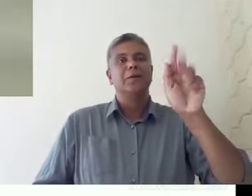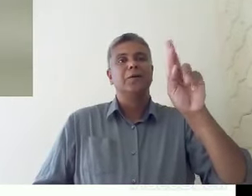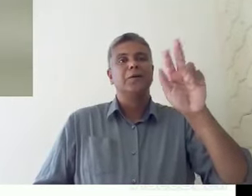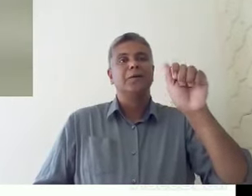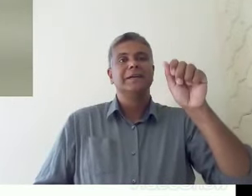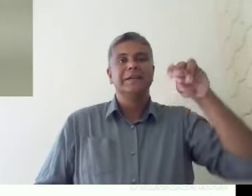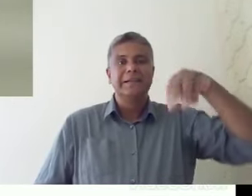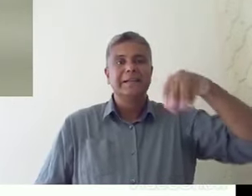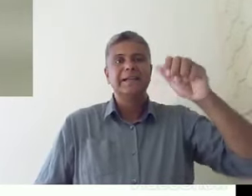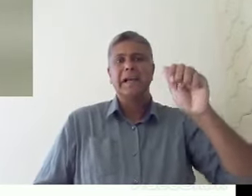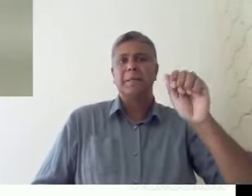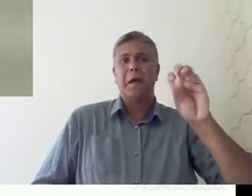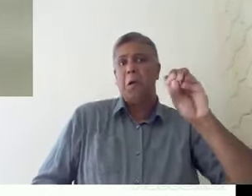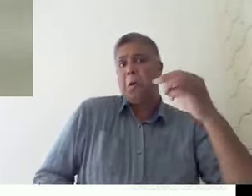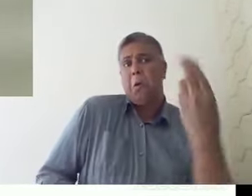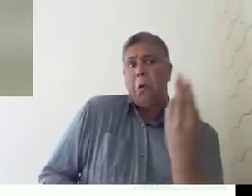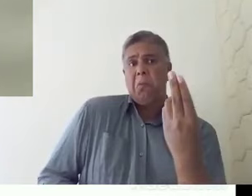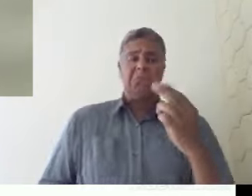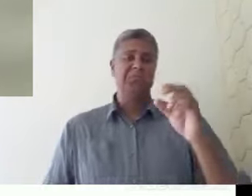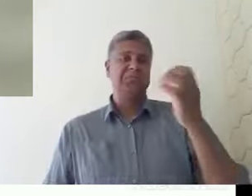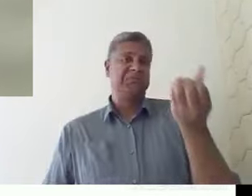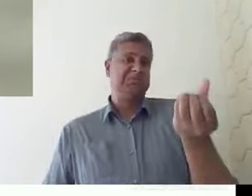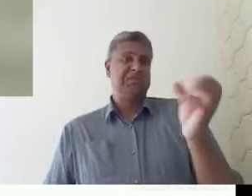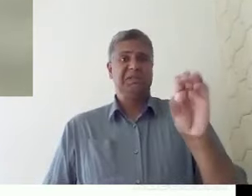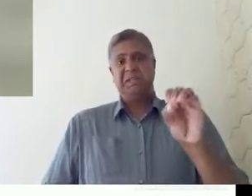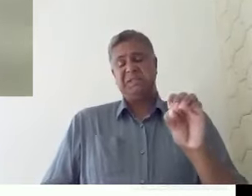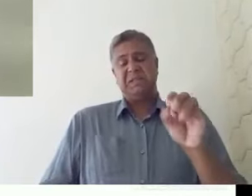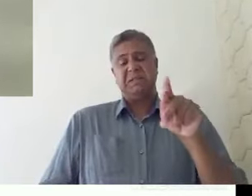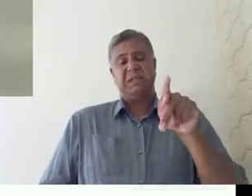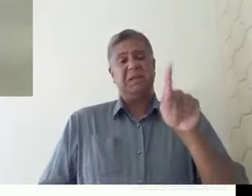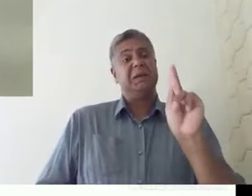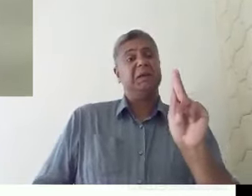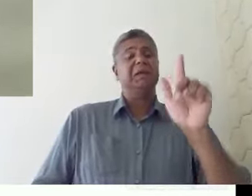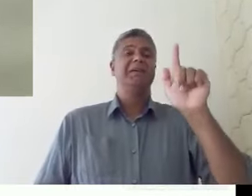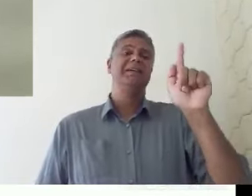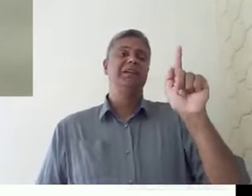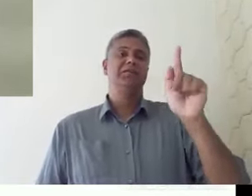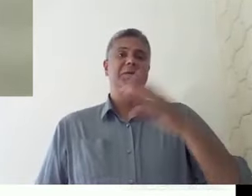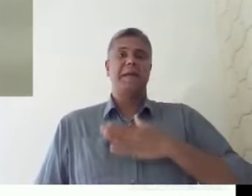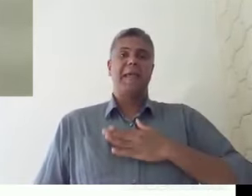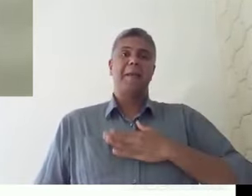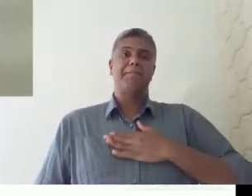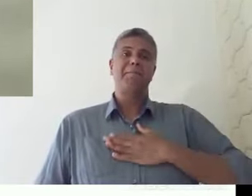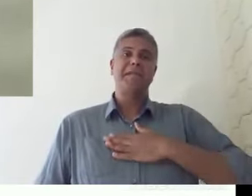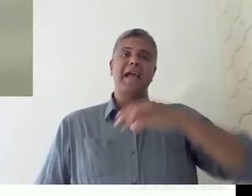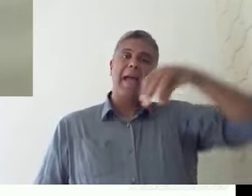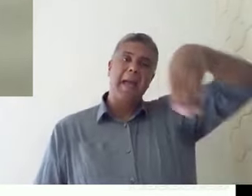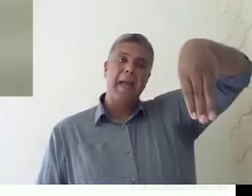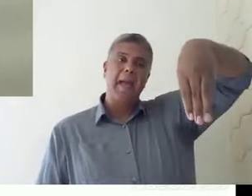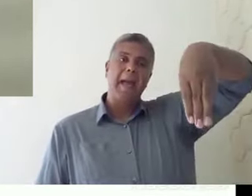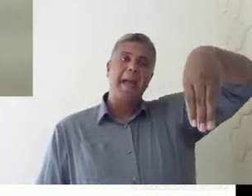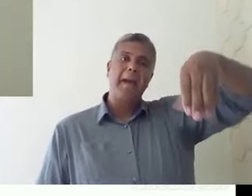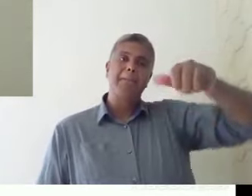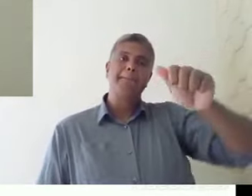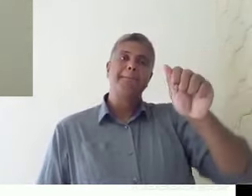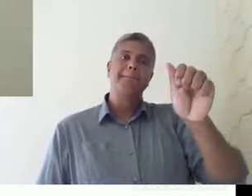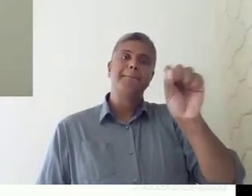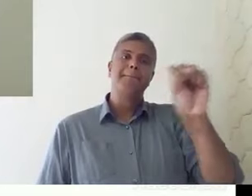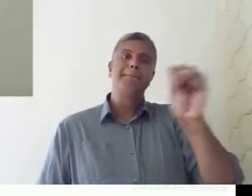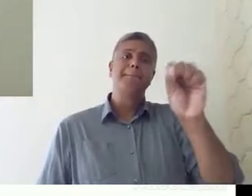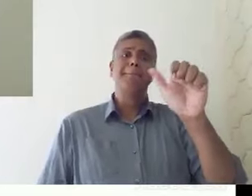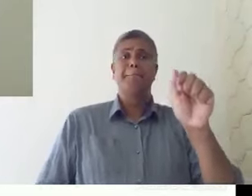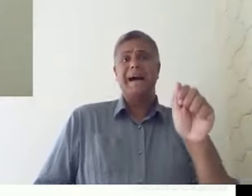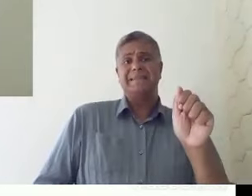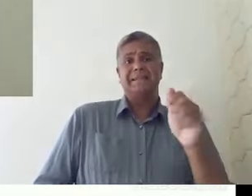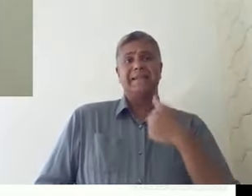Então, 60 quilogramas ou 60 quilos é aproximadamente a minha massa na aula que eu